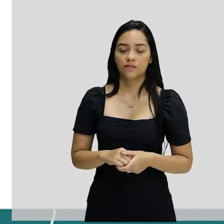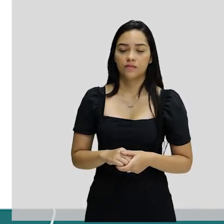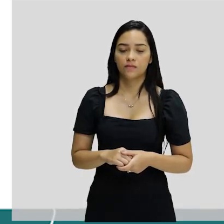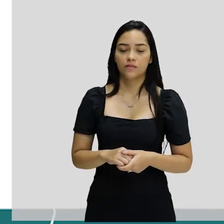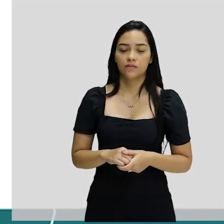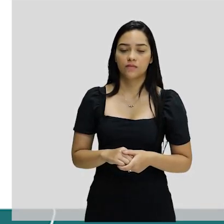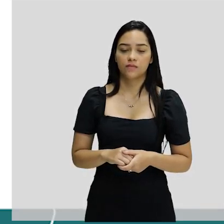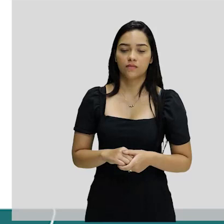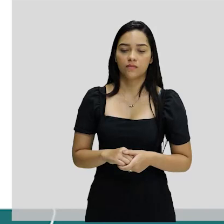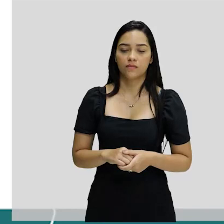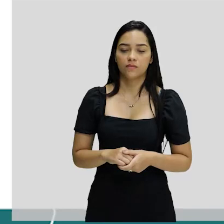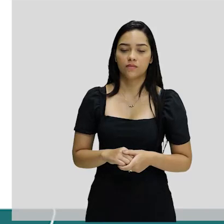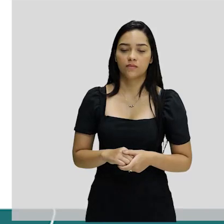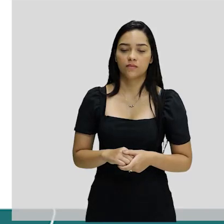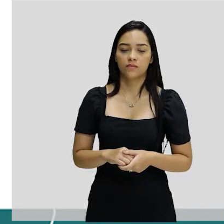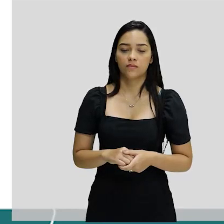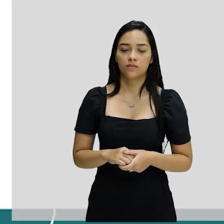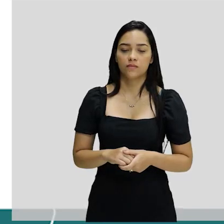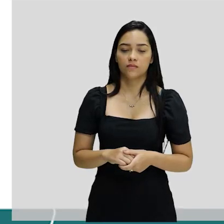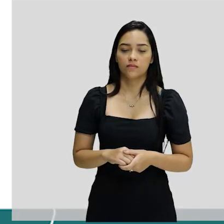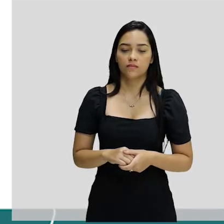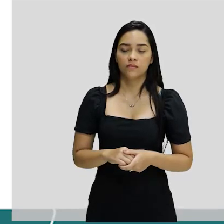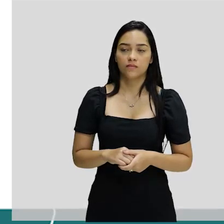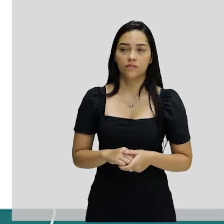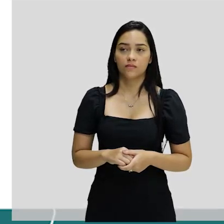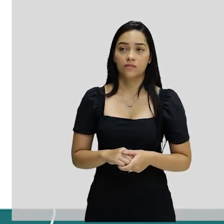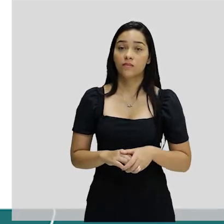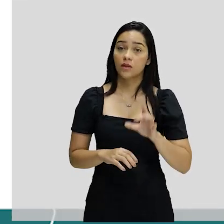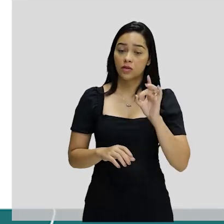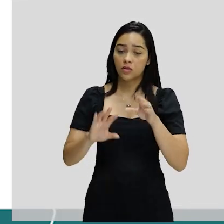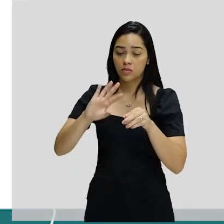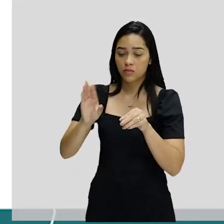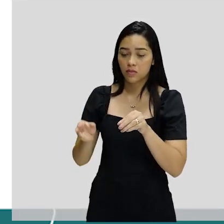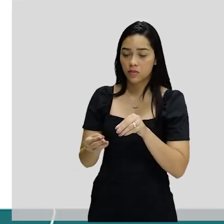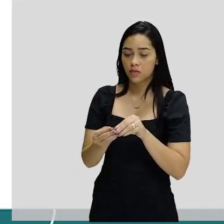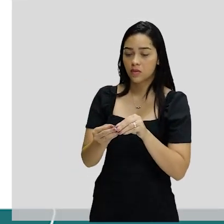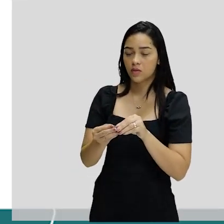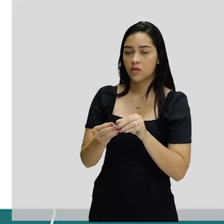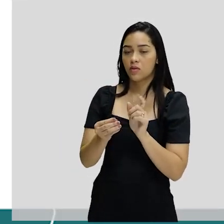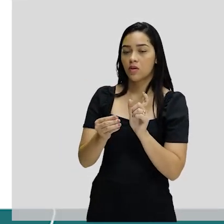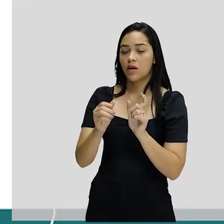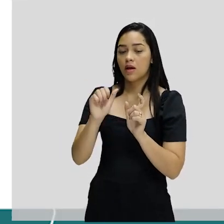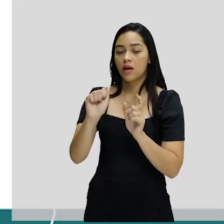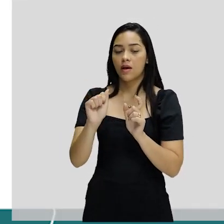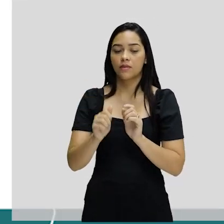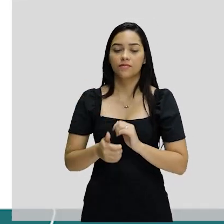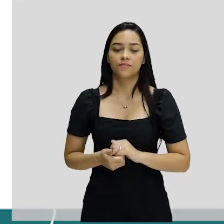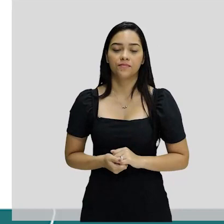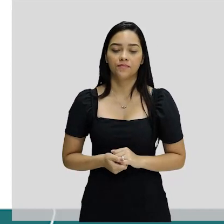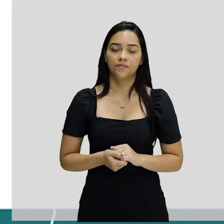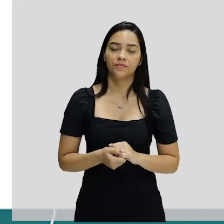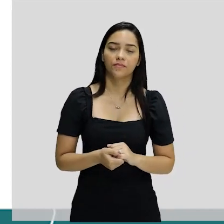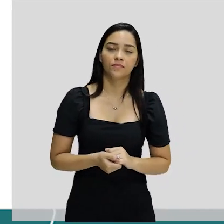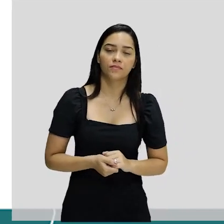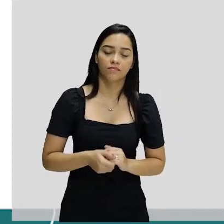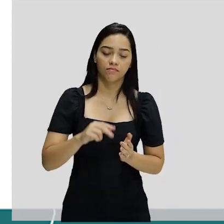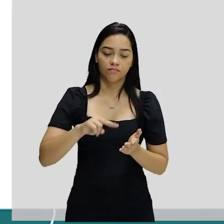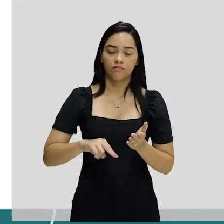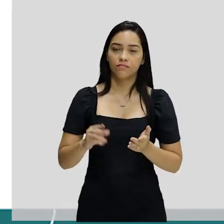devemos acrescentar simplesmente o morfema A, apenas acrescentando o morfema, né? Camponês,